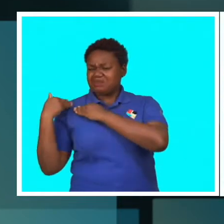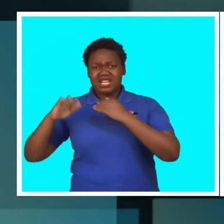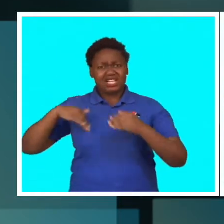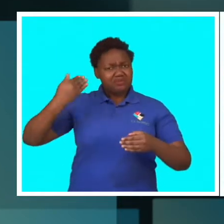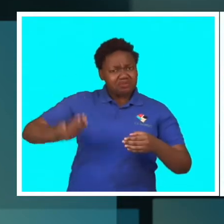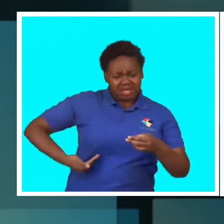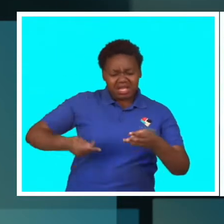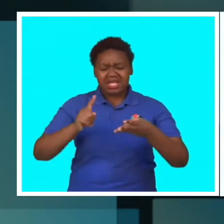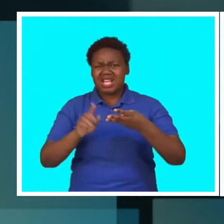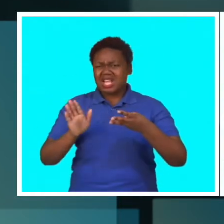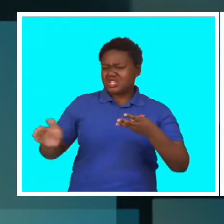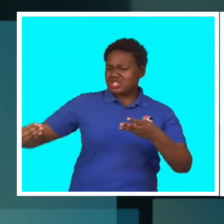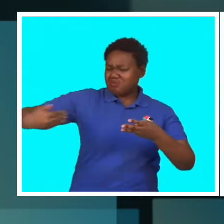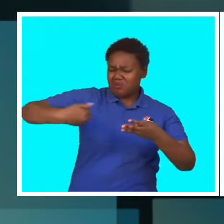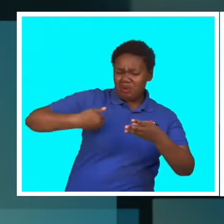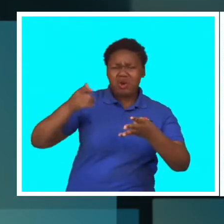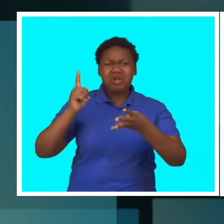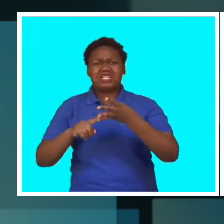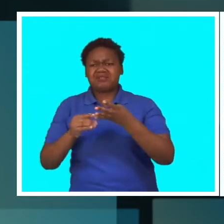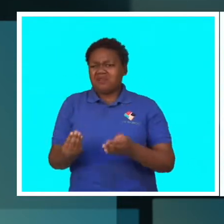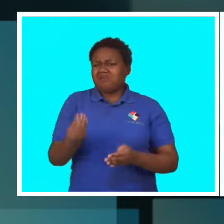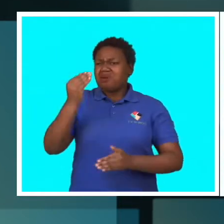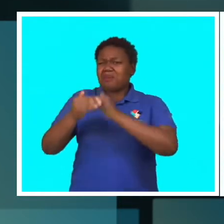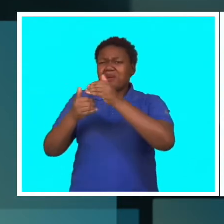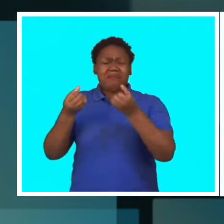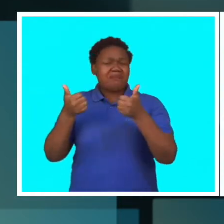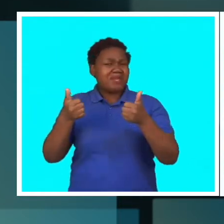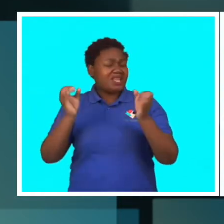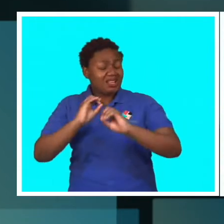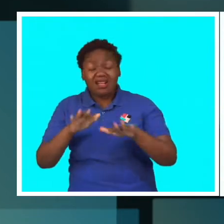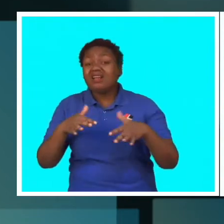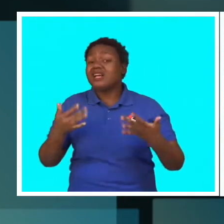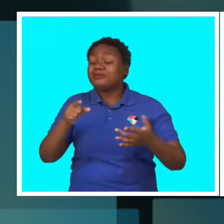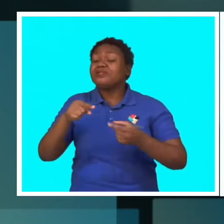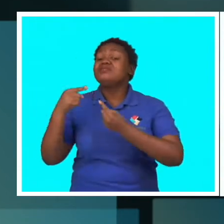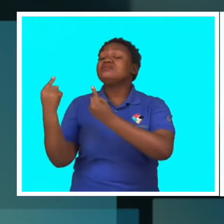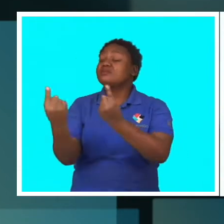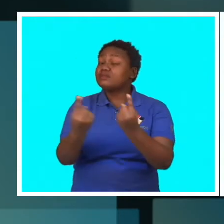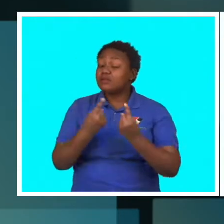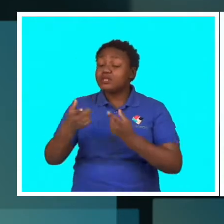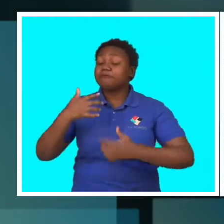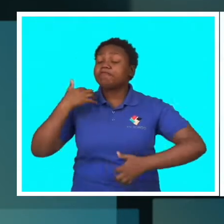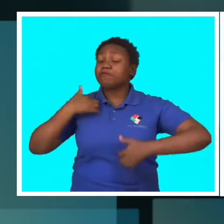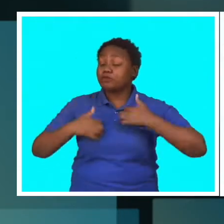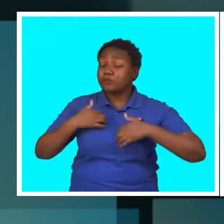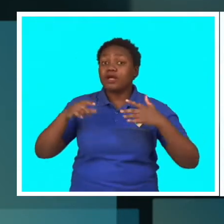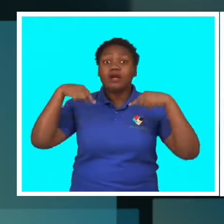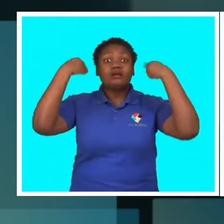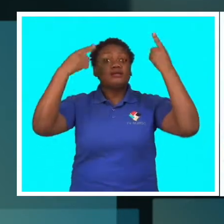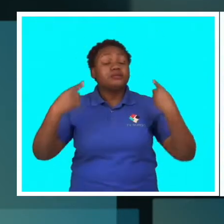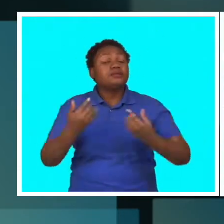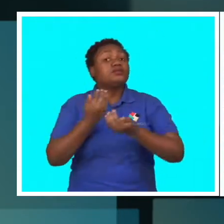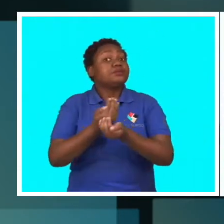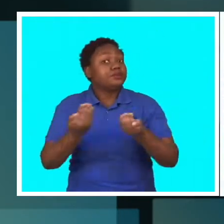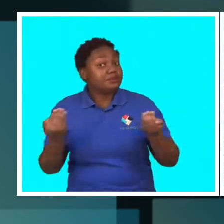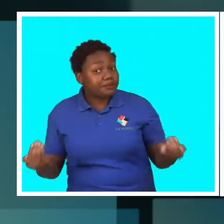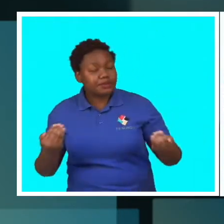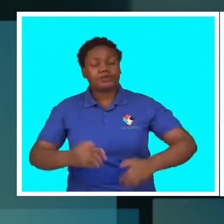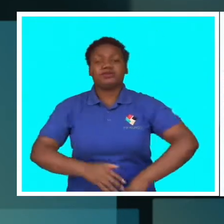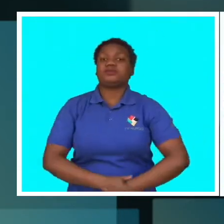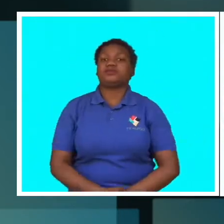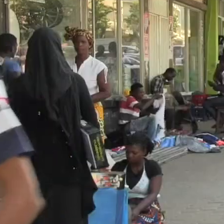de idade em Moçambique. Esta situação é bastante preocupante, pois obriga as raparigas a renunciarem à infância e